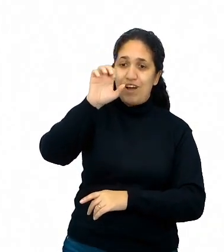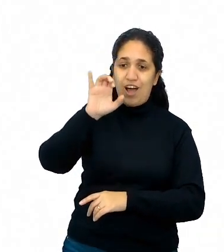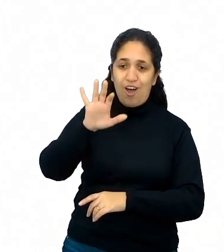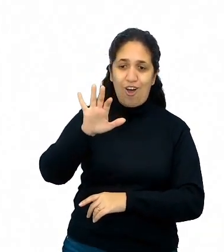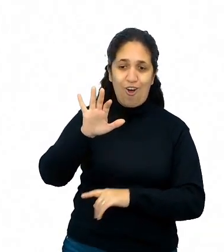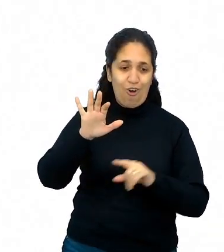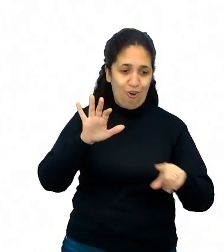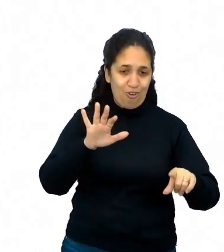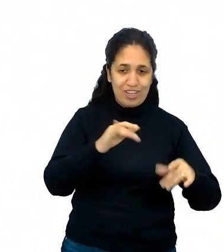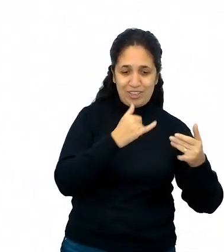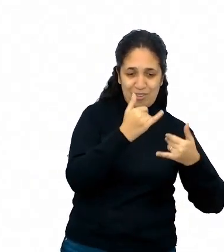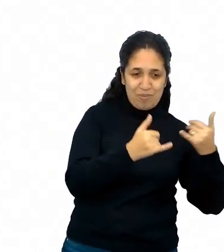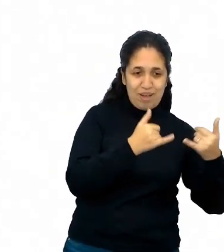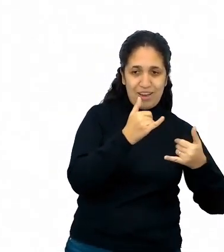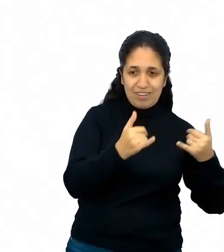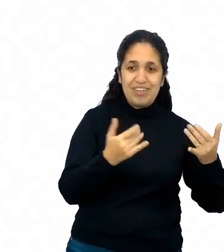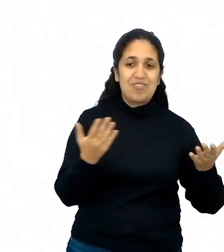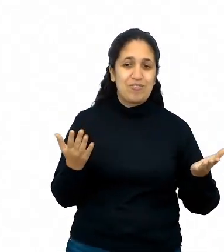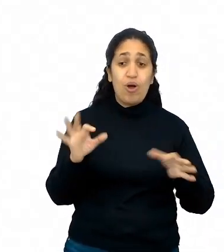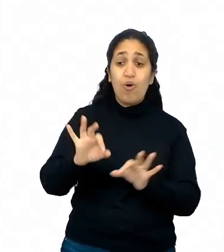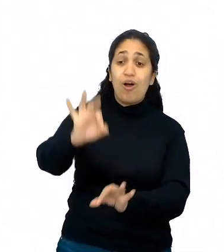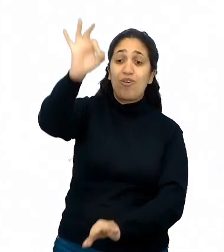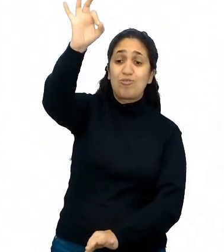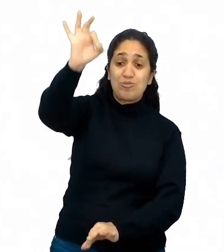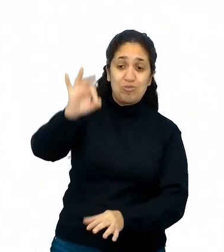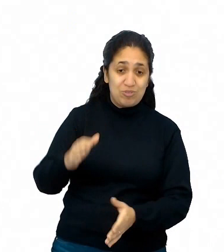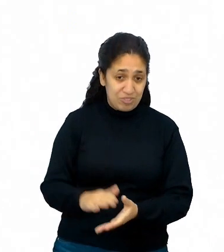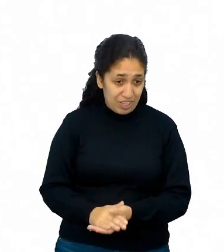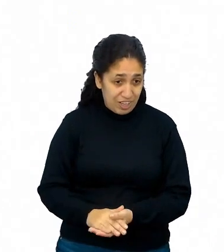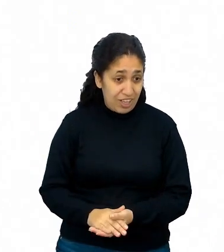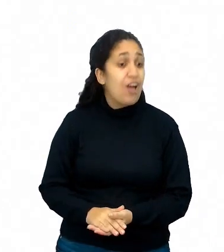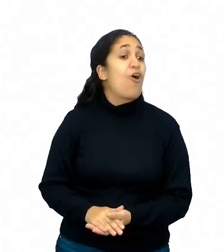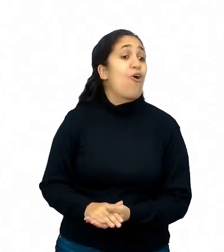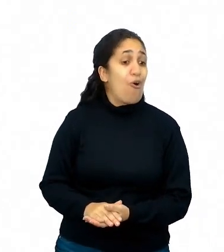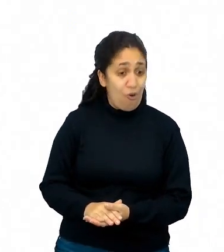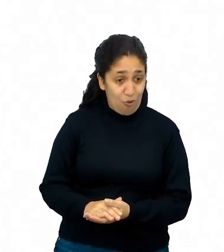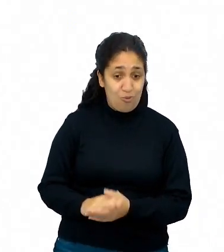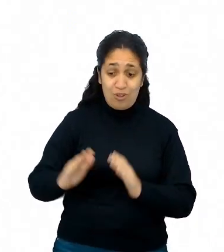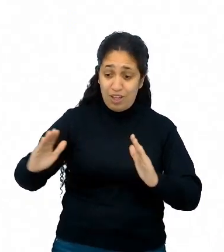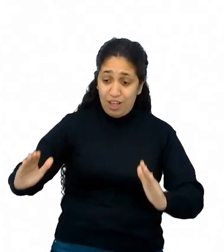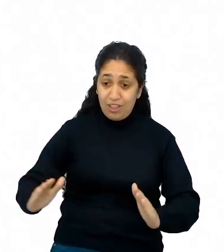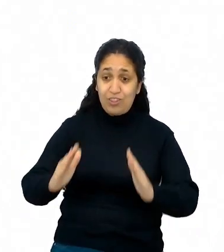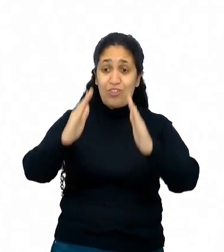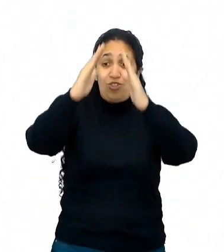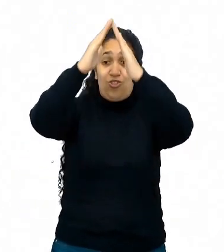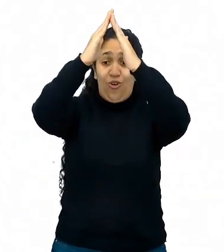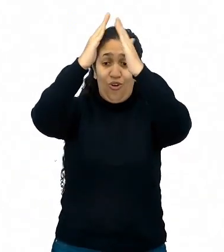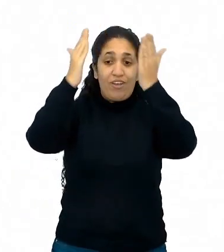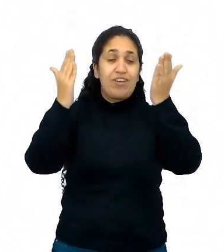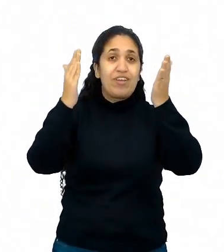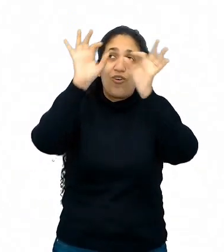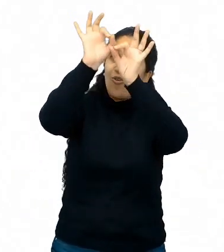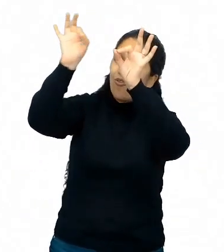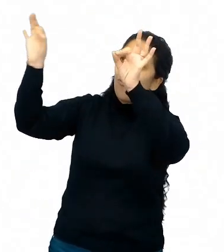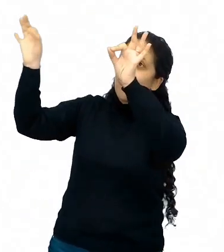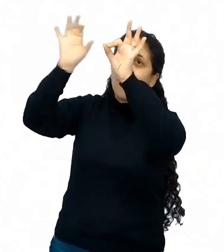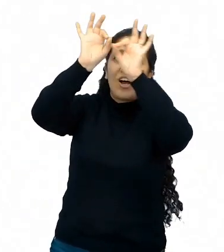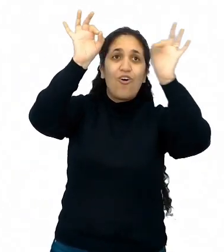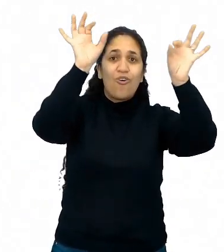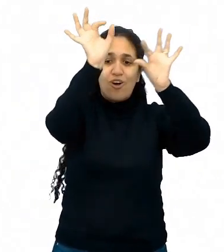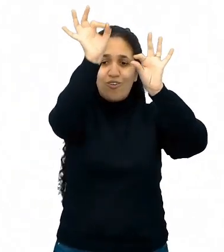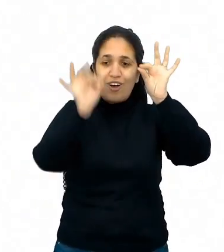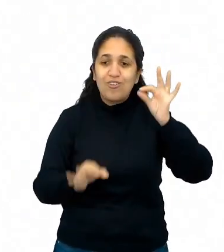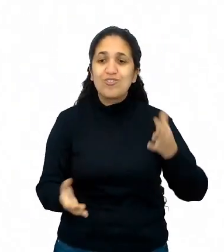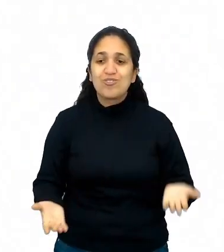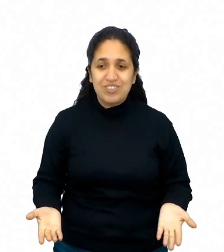barquinho, aí tem lá qual a altura do farol. Aí tem a altura da torre. Aí tem o fio. Tem várias coisas, né?